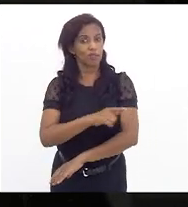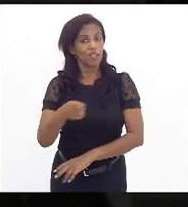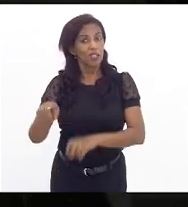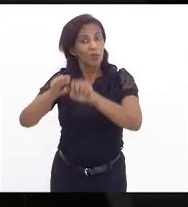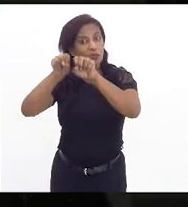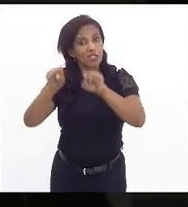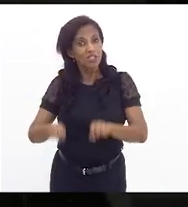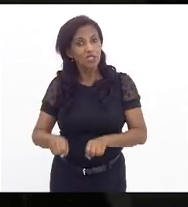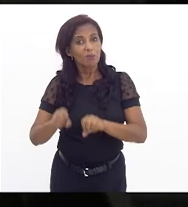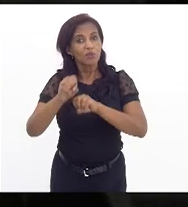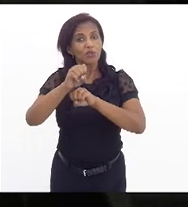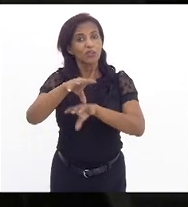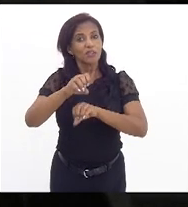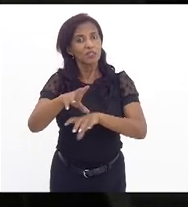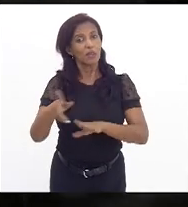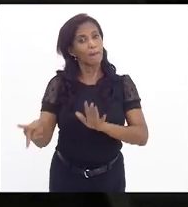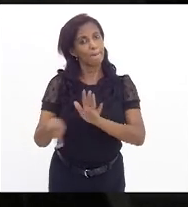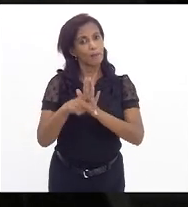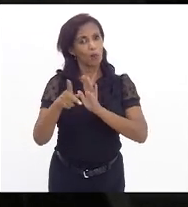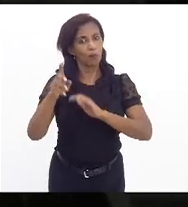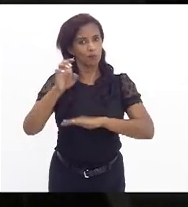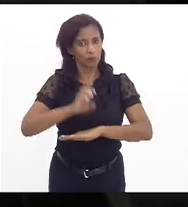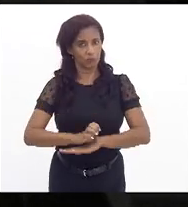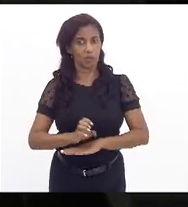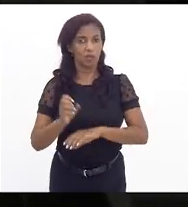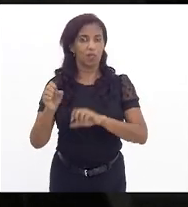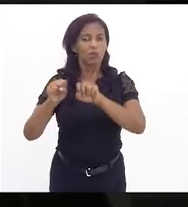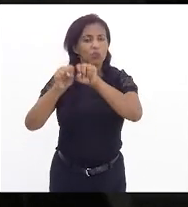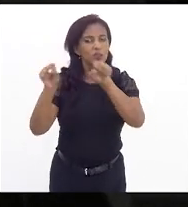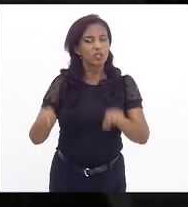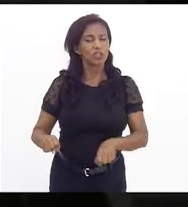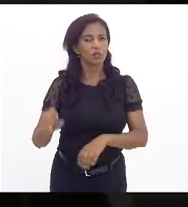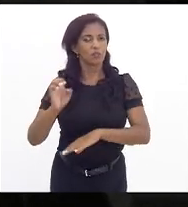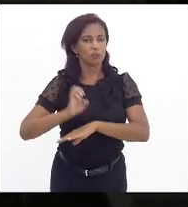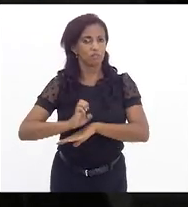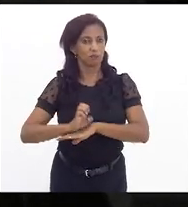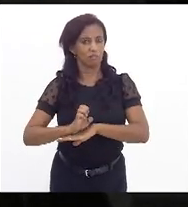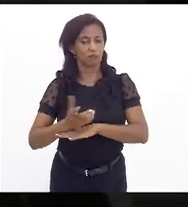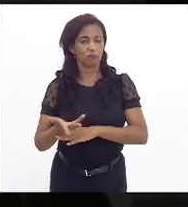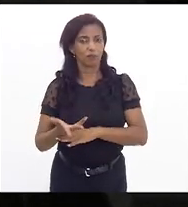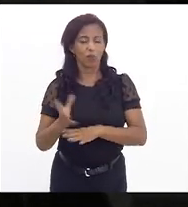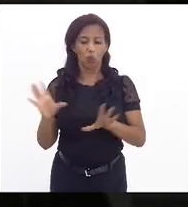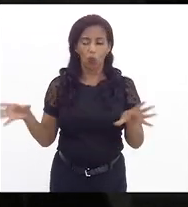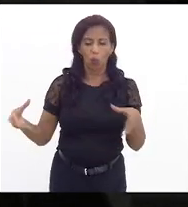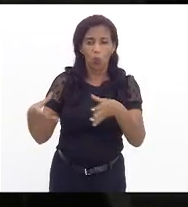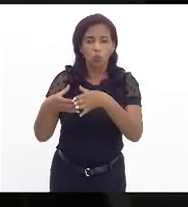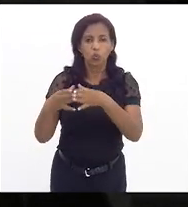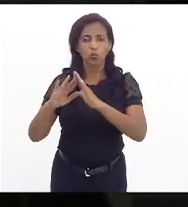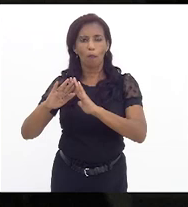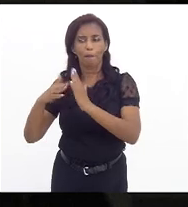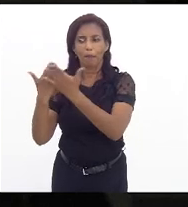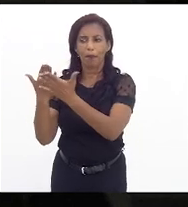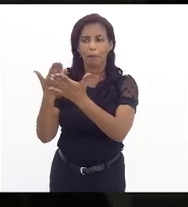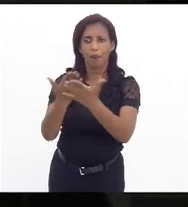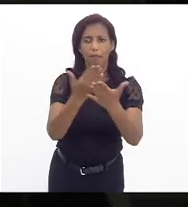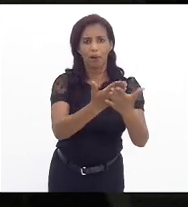sistema de ensino do Estado do Rio de Janeiro. O sistema de ensino do Estado do Rio de Janeiro é o conjunto de escolas